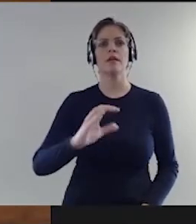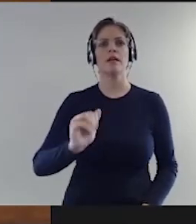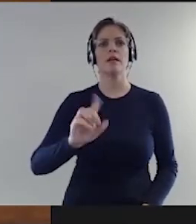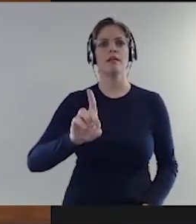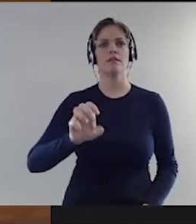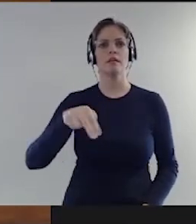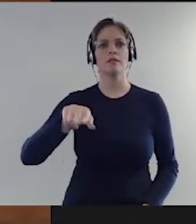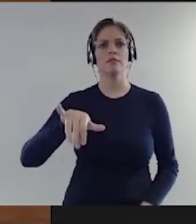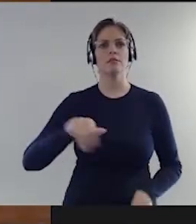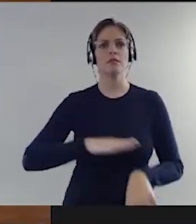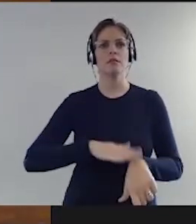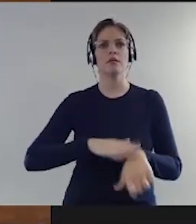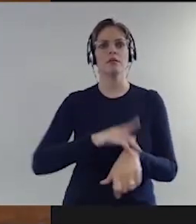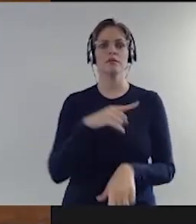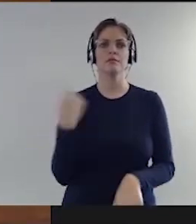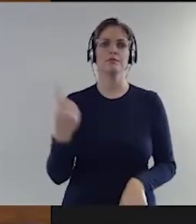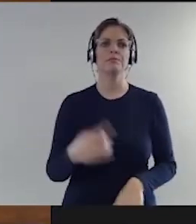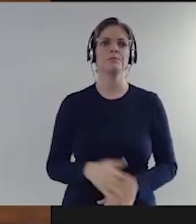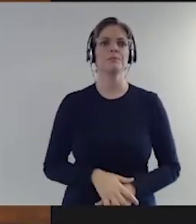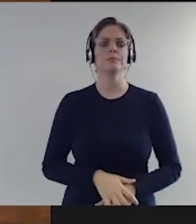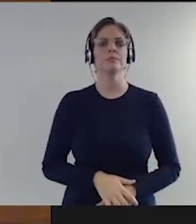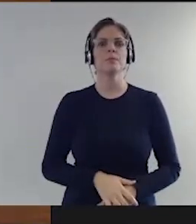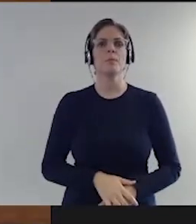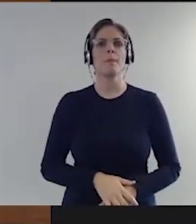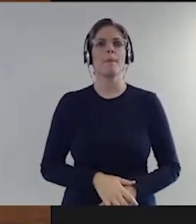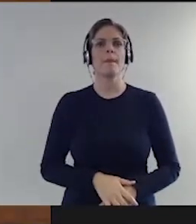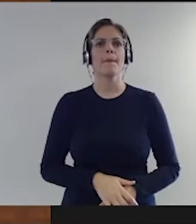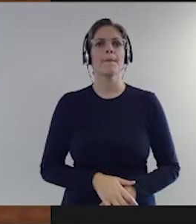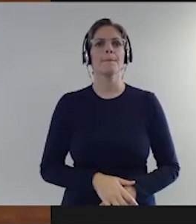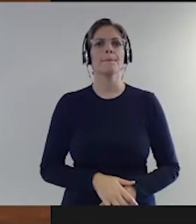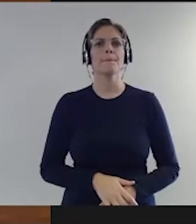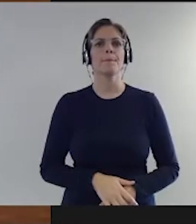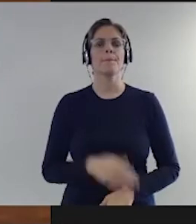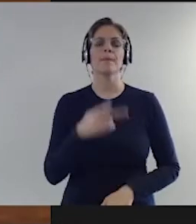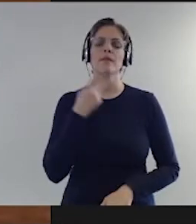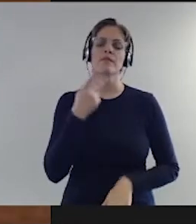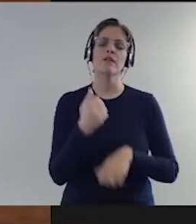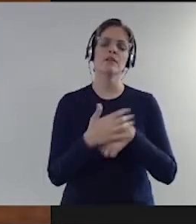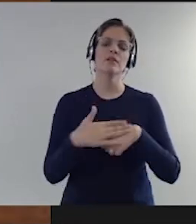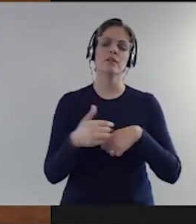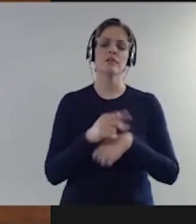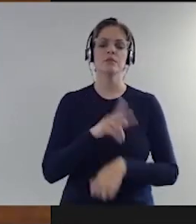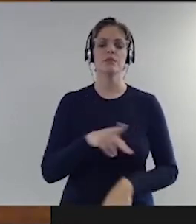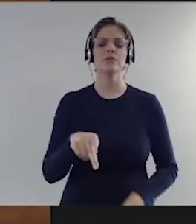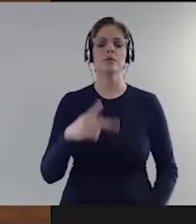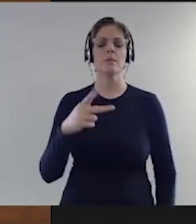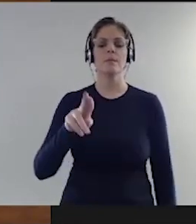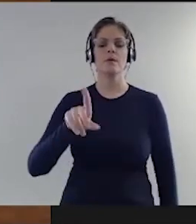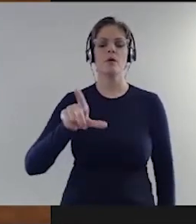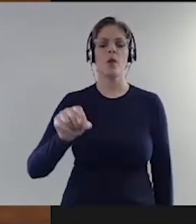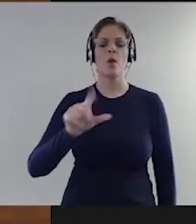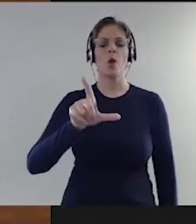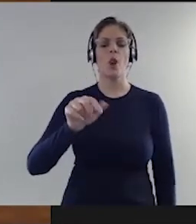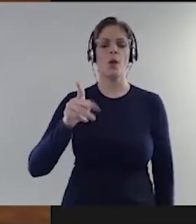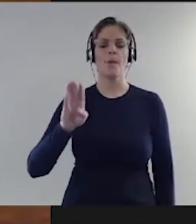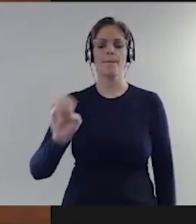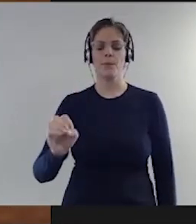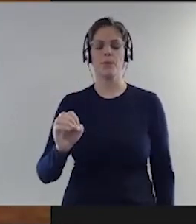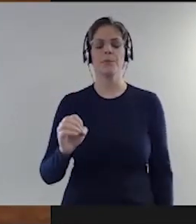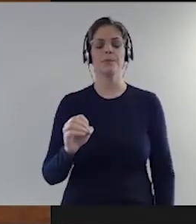permito uma pequena divergência em relação ao nosso querido e grande mestre, professor Paulo Lobo, porque me parece que